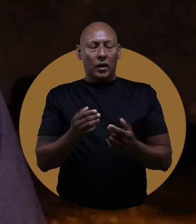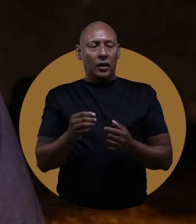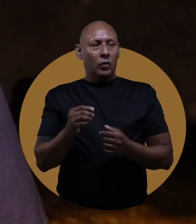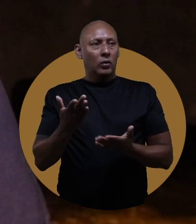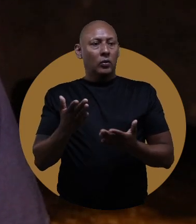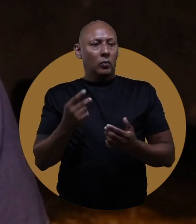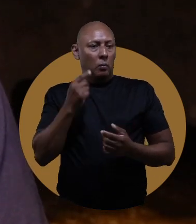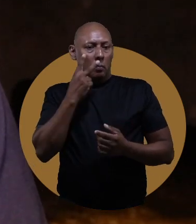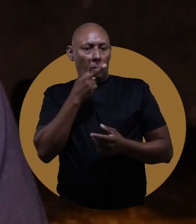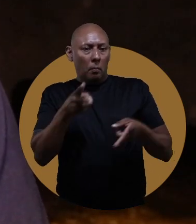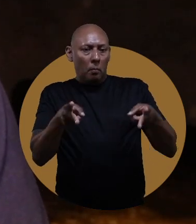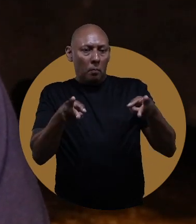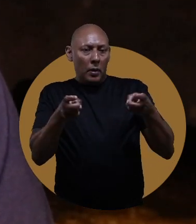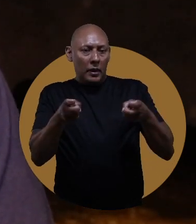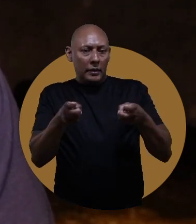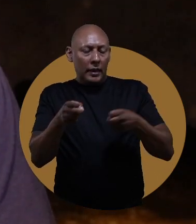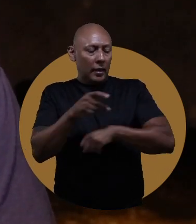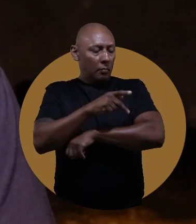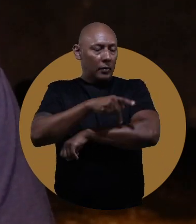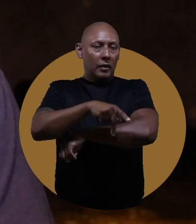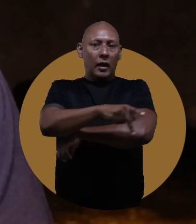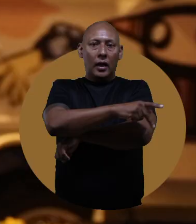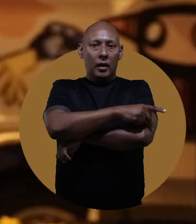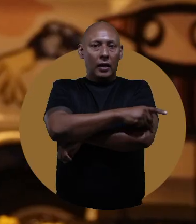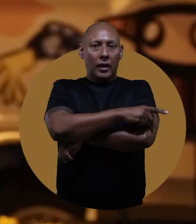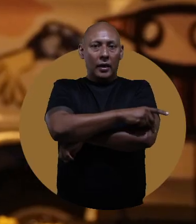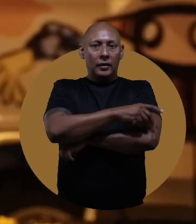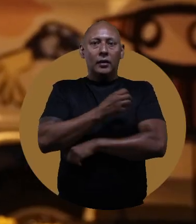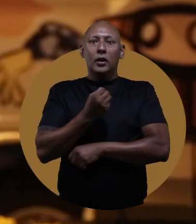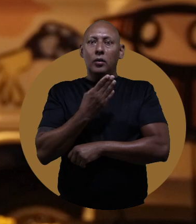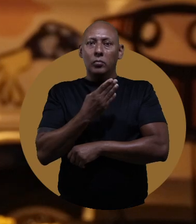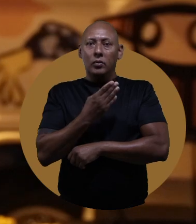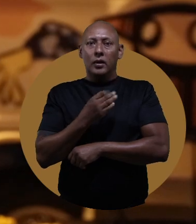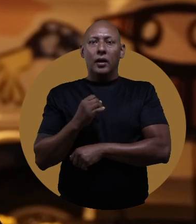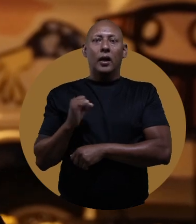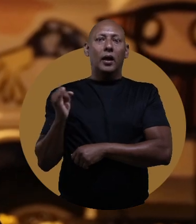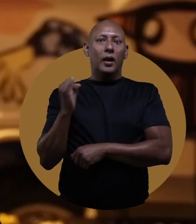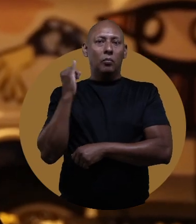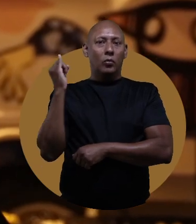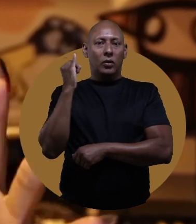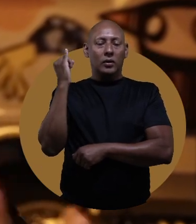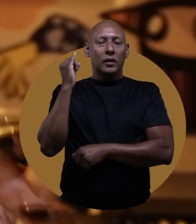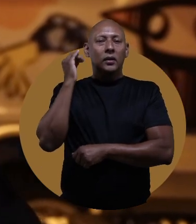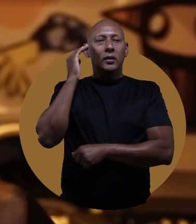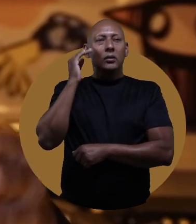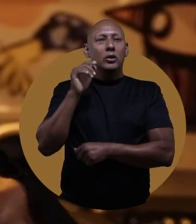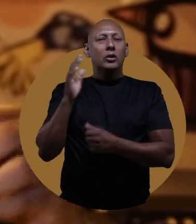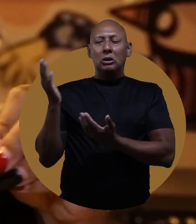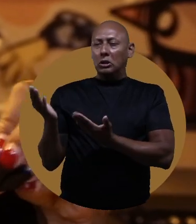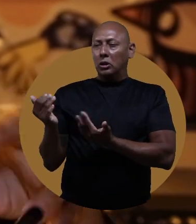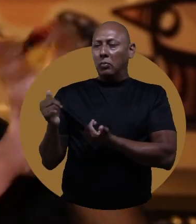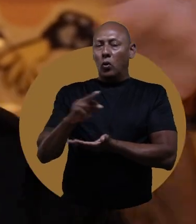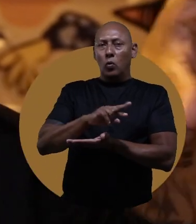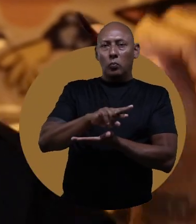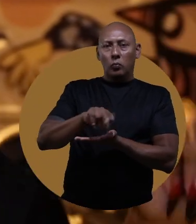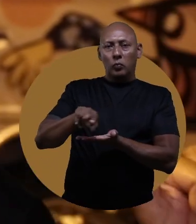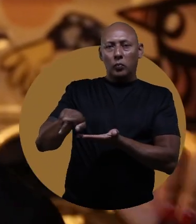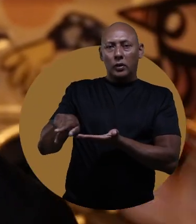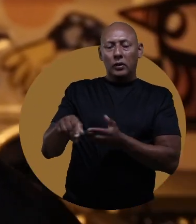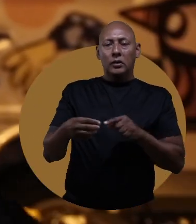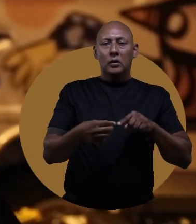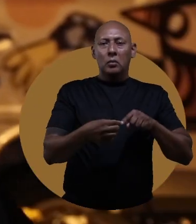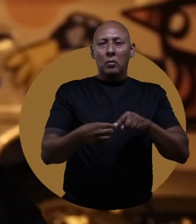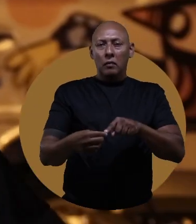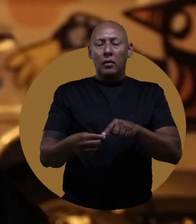devido, às vezes, até a falta de procura mesmo. Eu acho que é super importante você chamar pessoas de